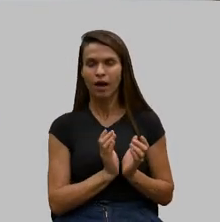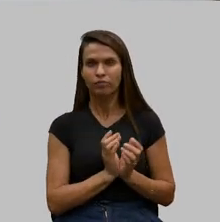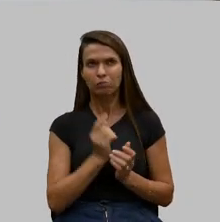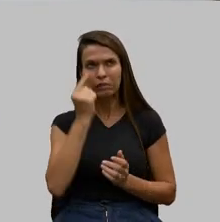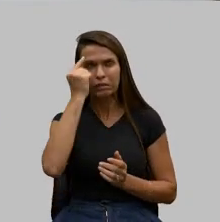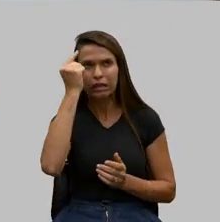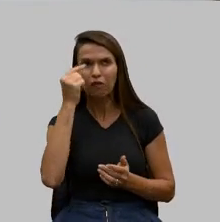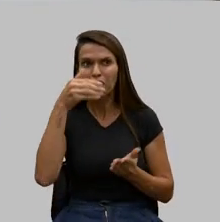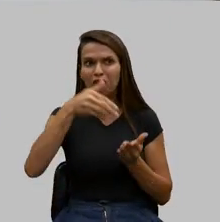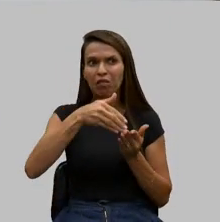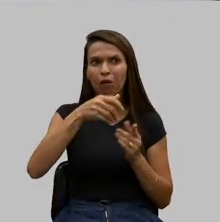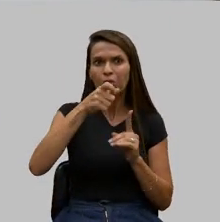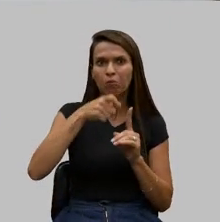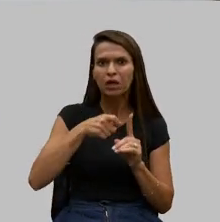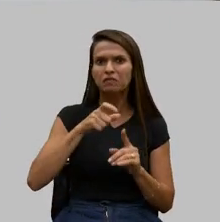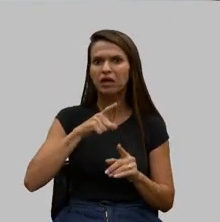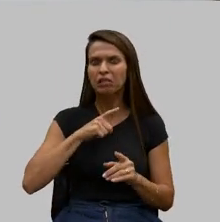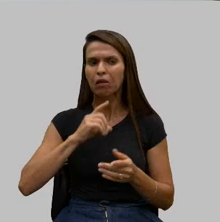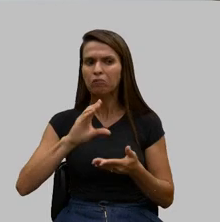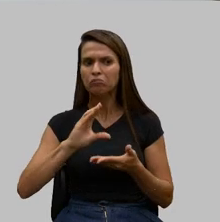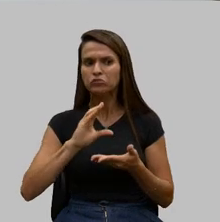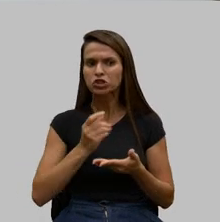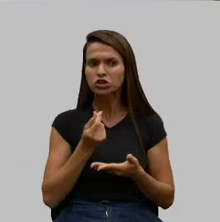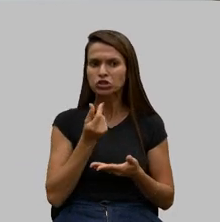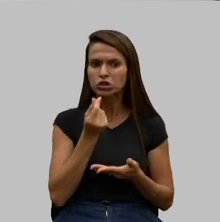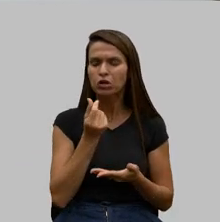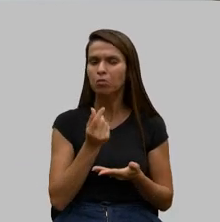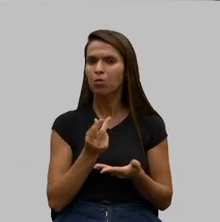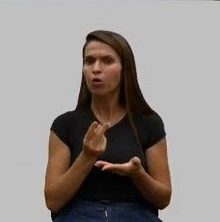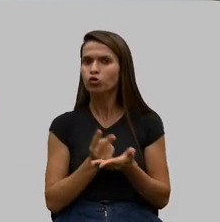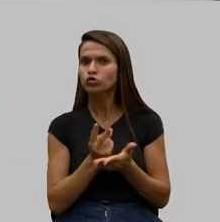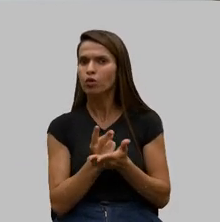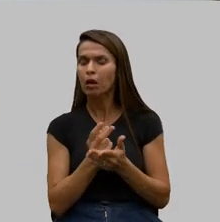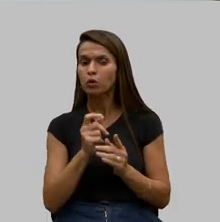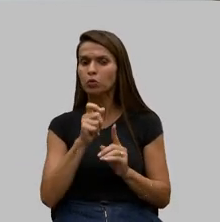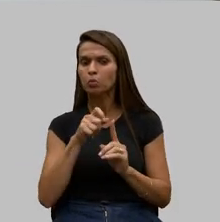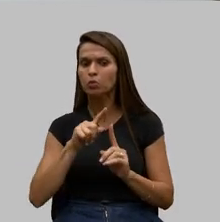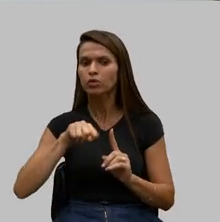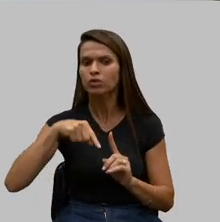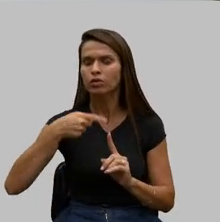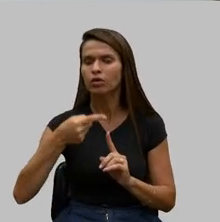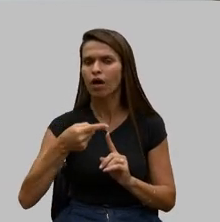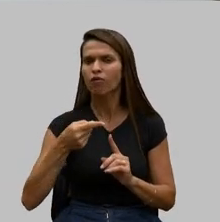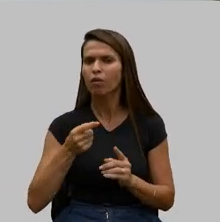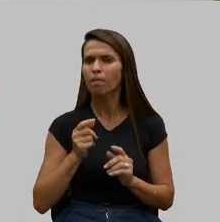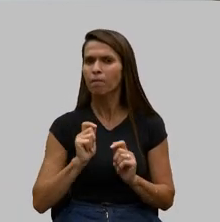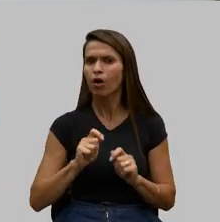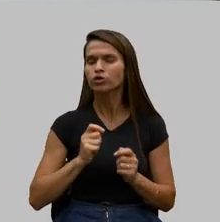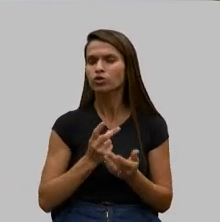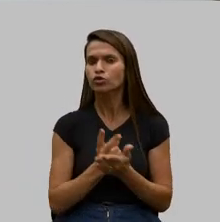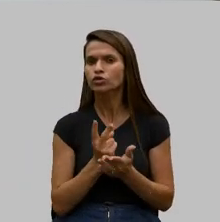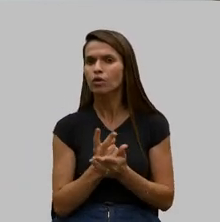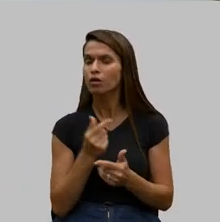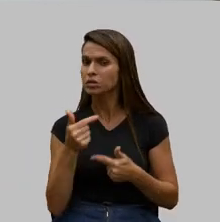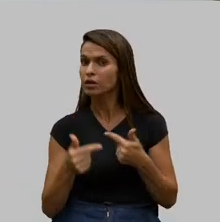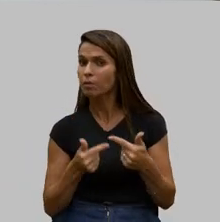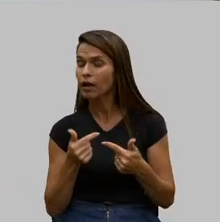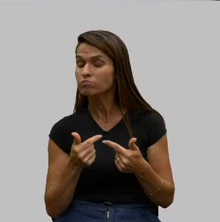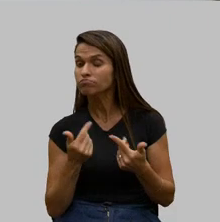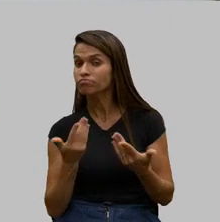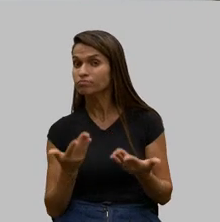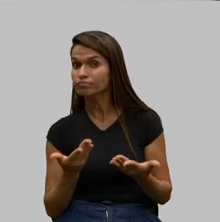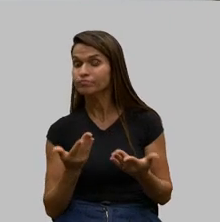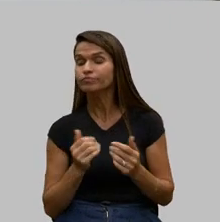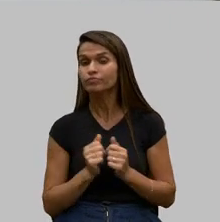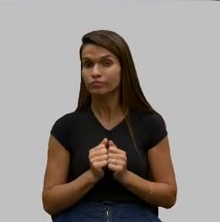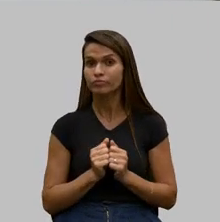dinheiro para manter vamos eh e o mês que vem vamos poder continuar com esse trabalho e